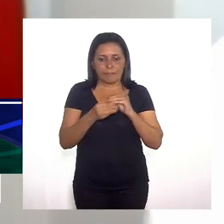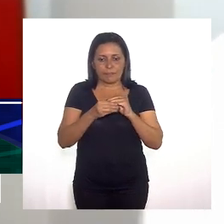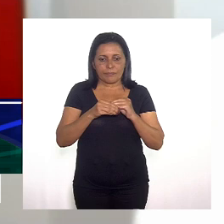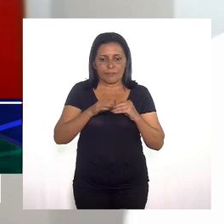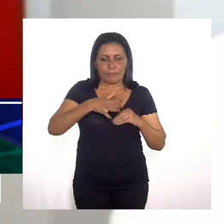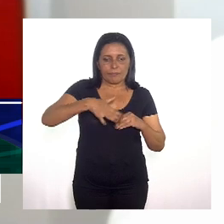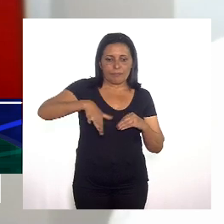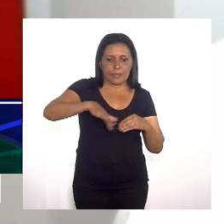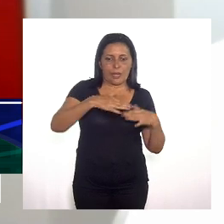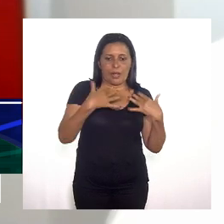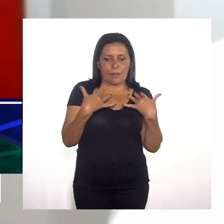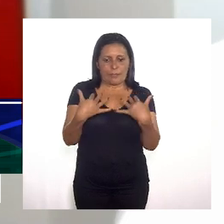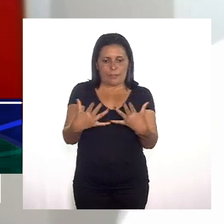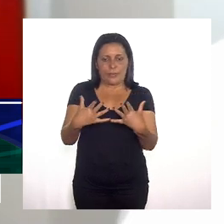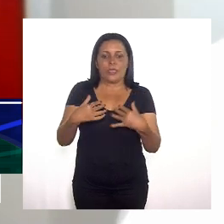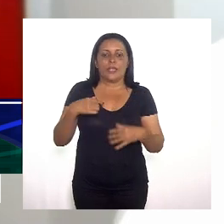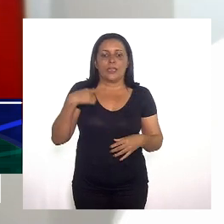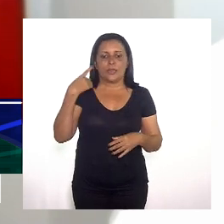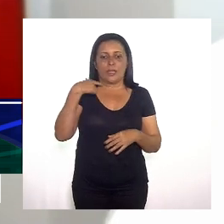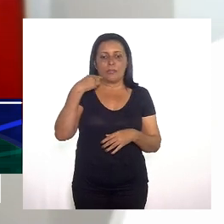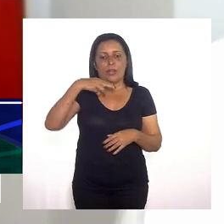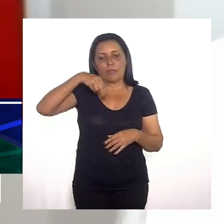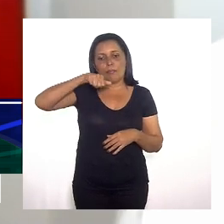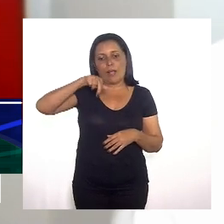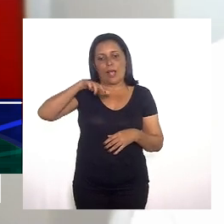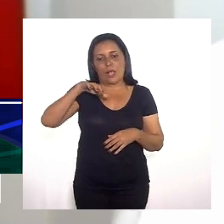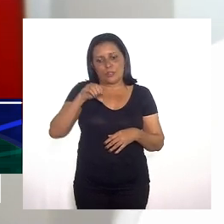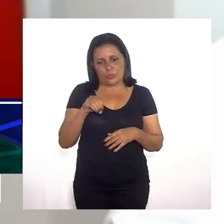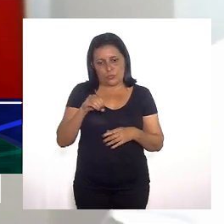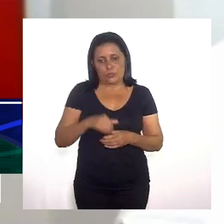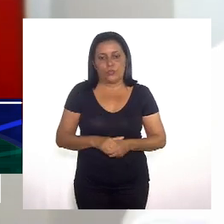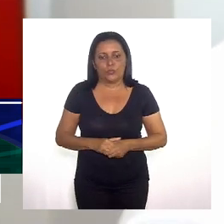emitir parecer, deputado Márcio Pacheco, pela Comissão de Constituição e Justiça.